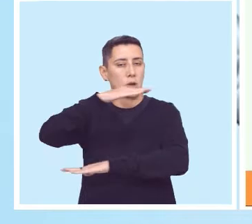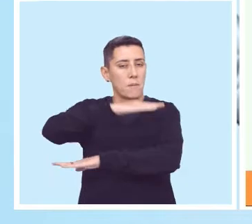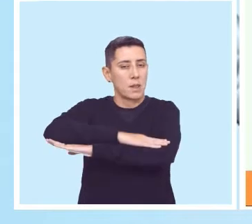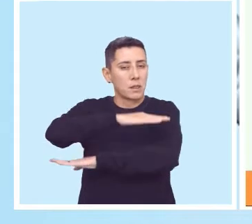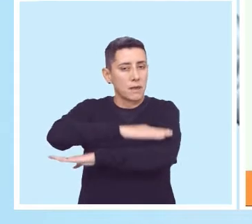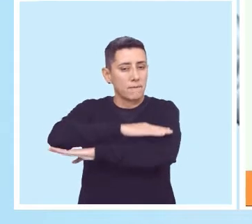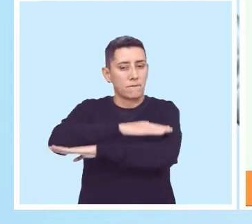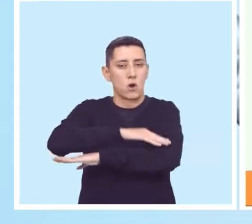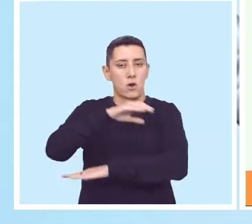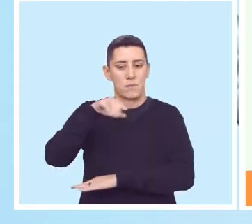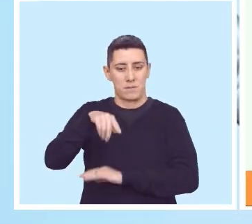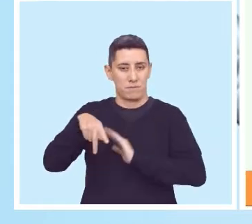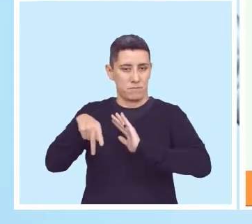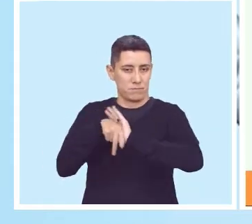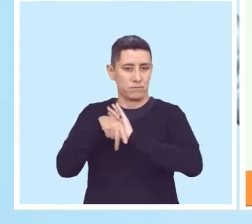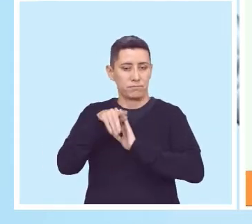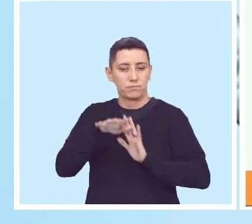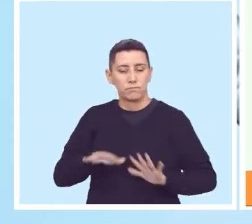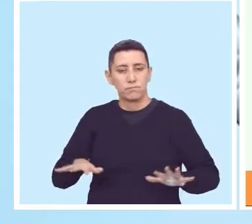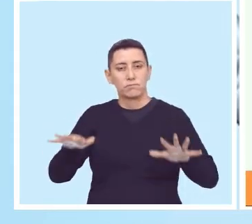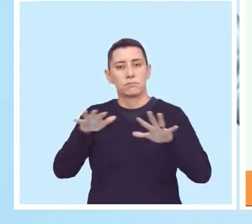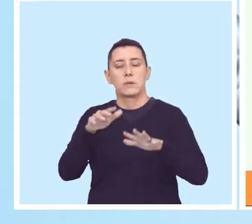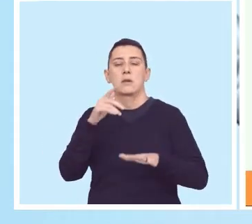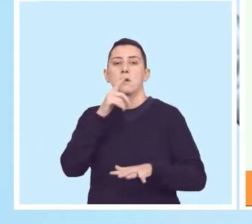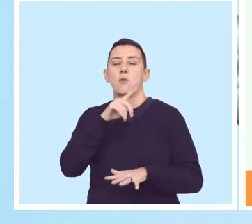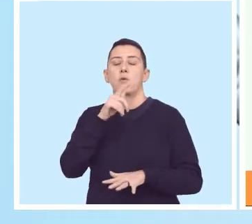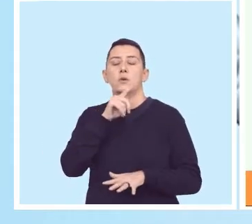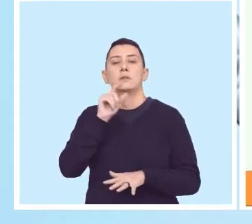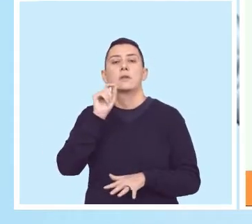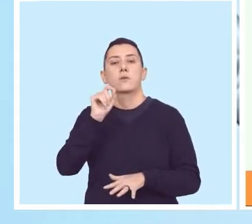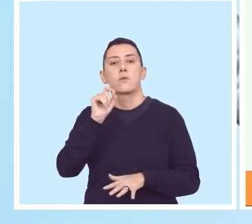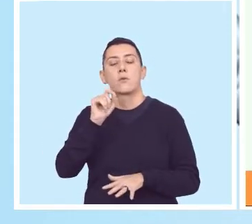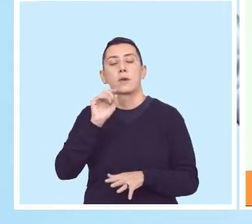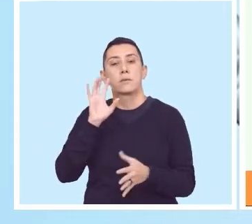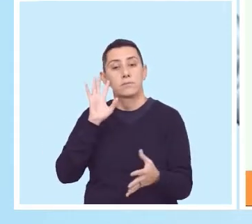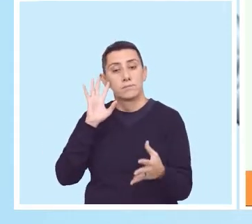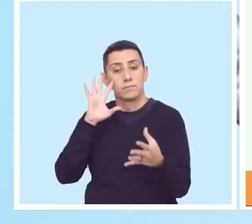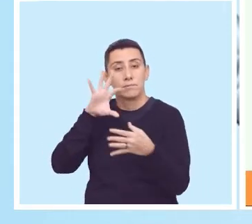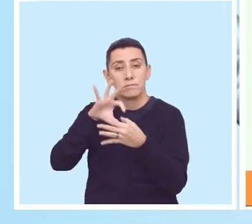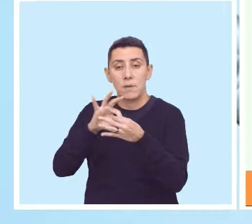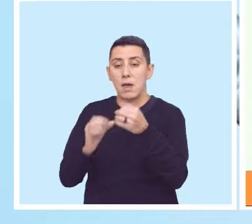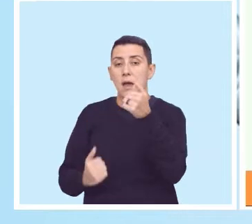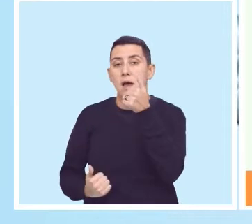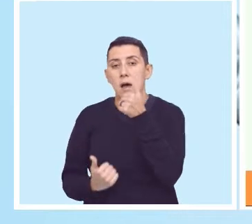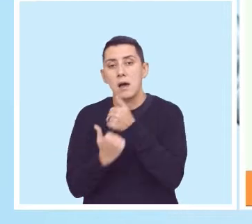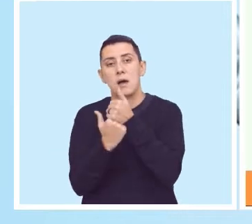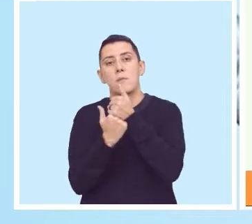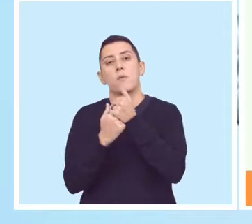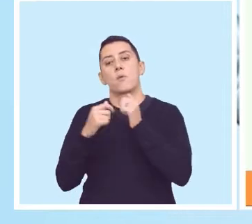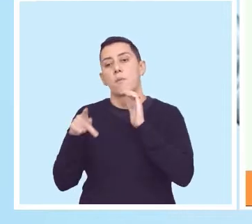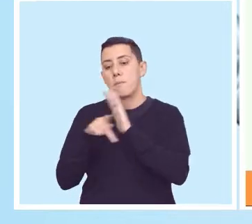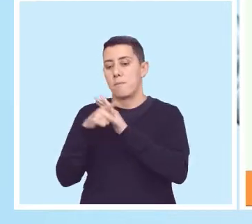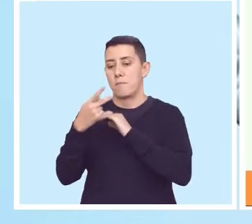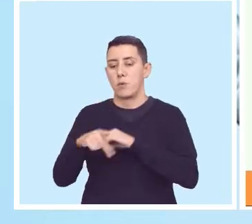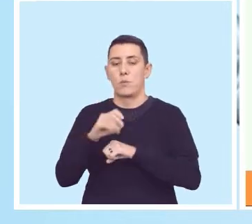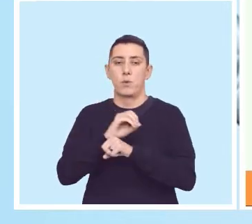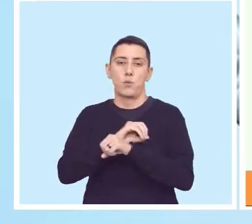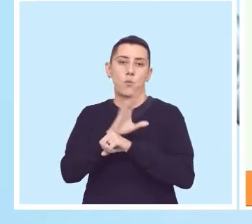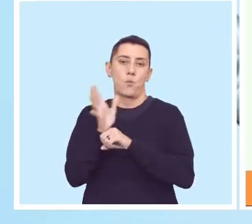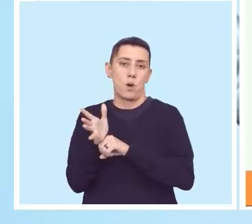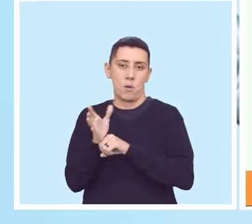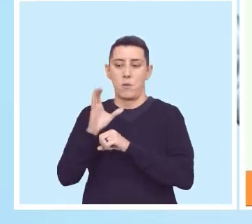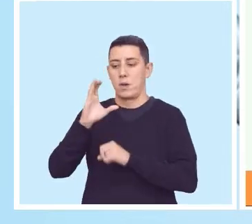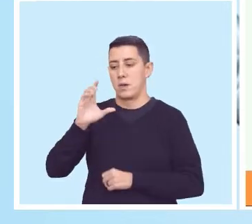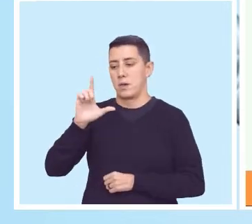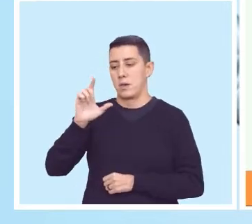plataforma Curupira, ela funciona em cima ou suportada pela Huawei Cloud, que também foi uma